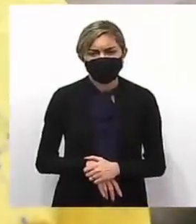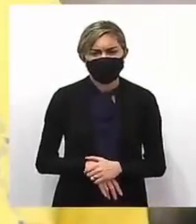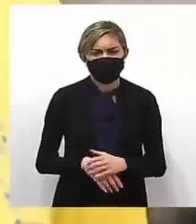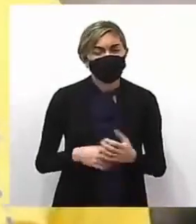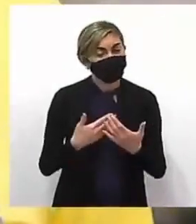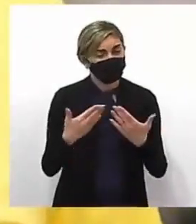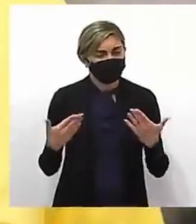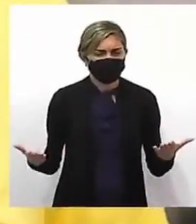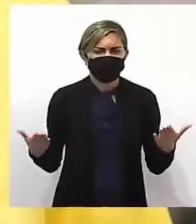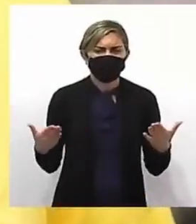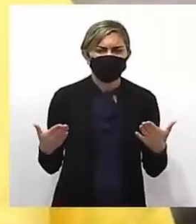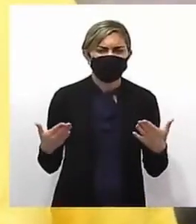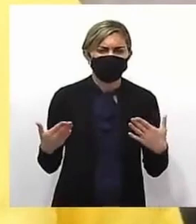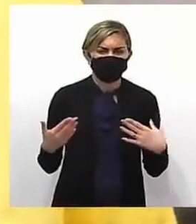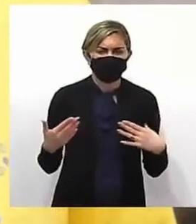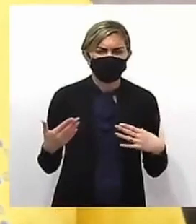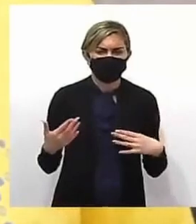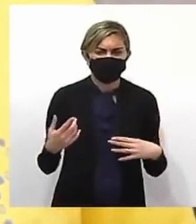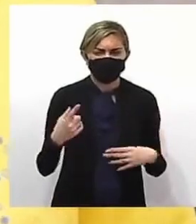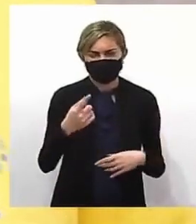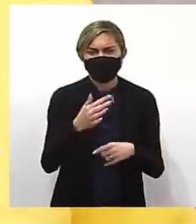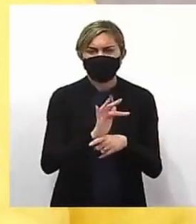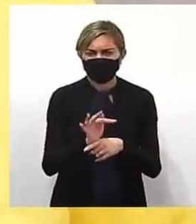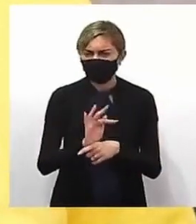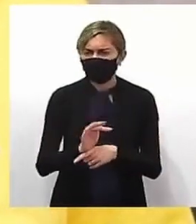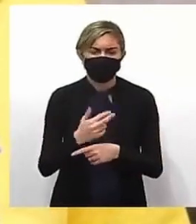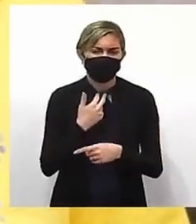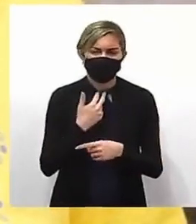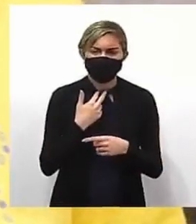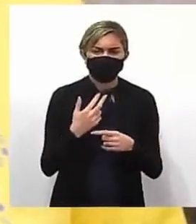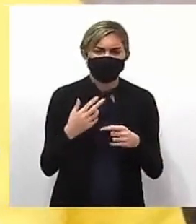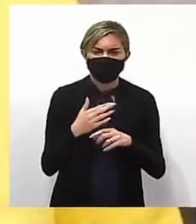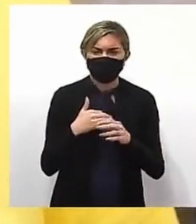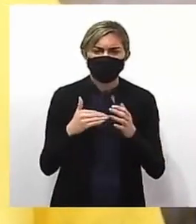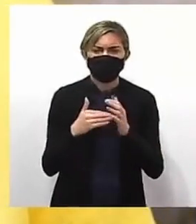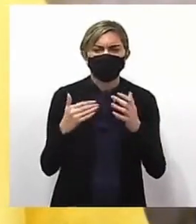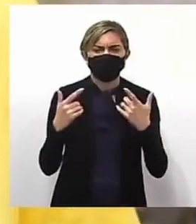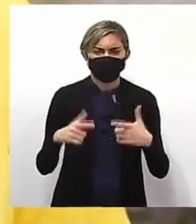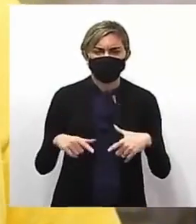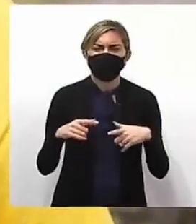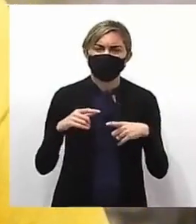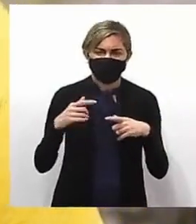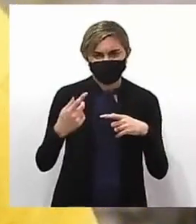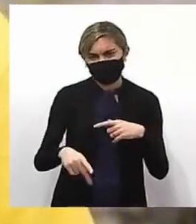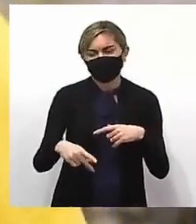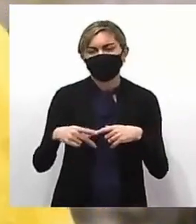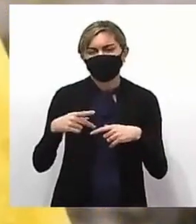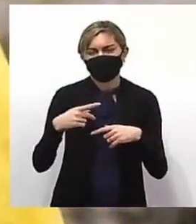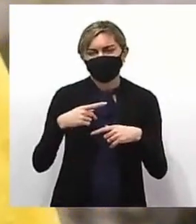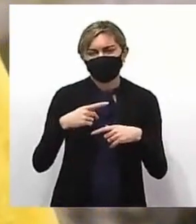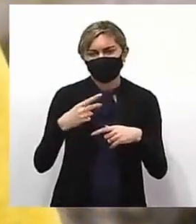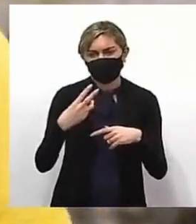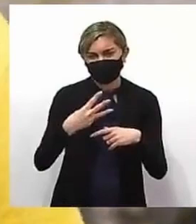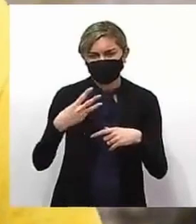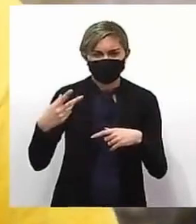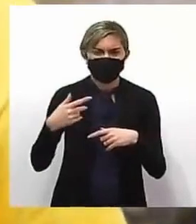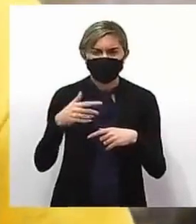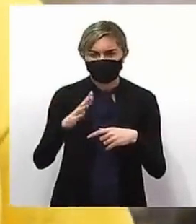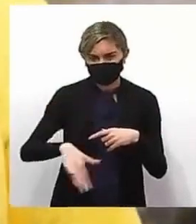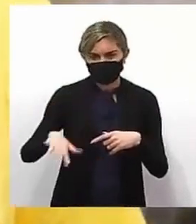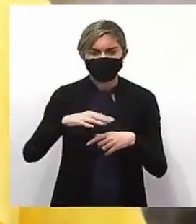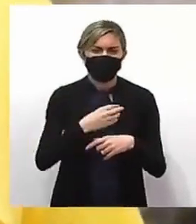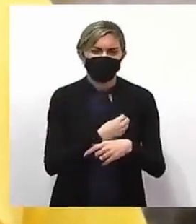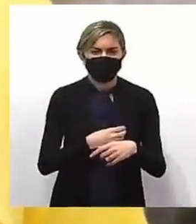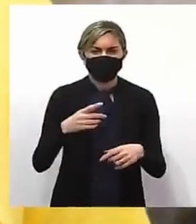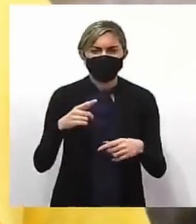E aí, como é meu primeiro filme, ele não poderia ser sobre outro lugar que não fosse Ilha de Deus. Eu moro aqui há 34 anos, na Imbiribeira.